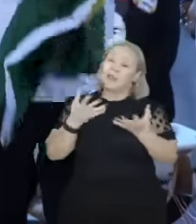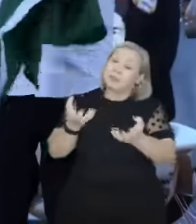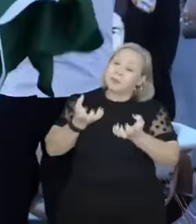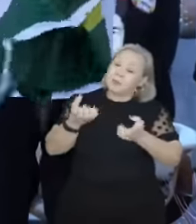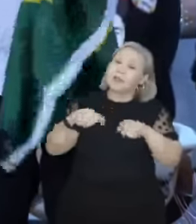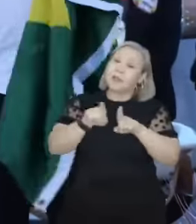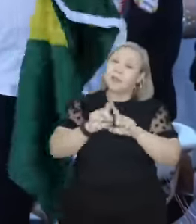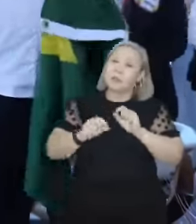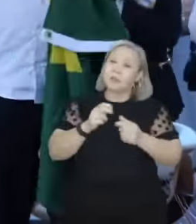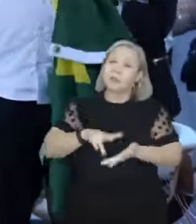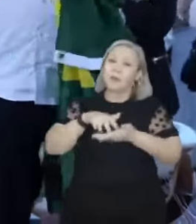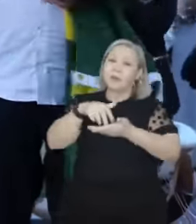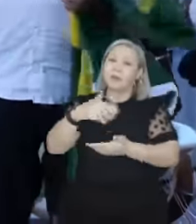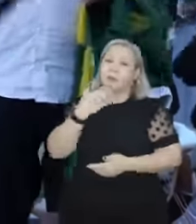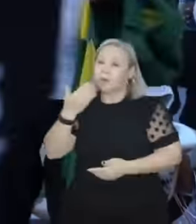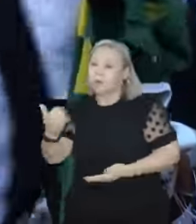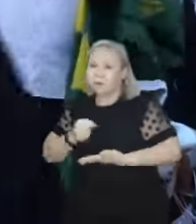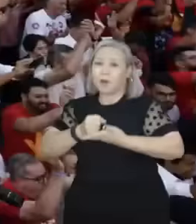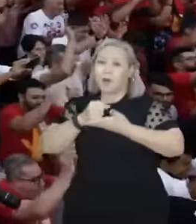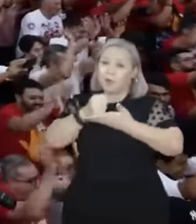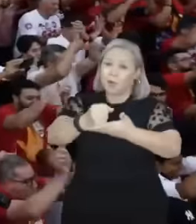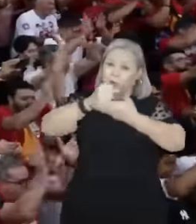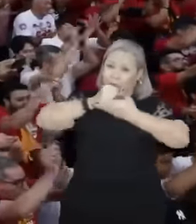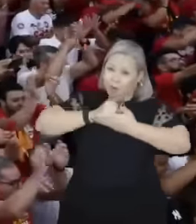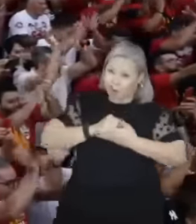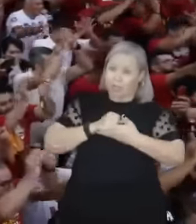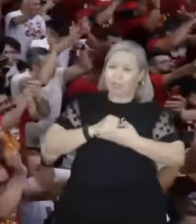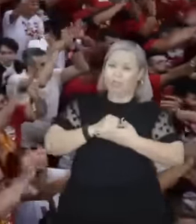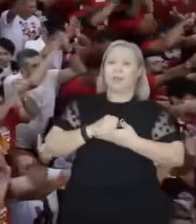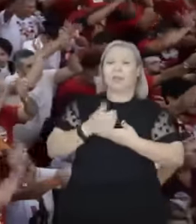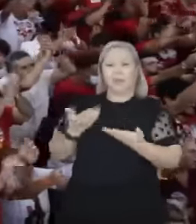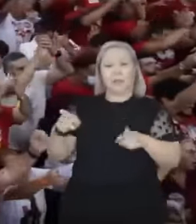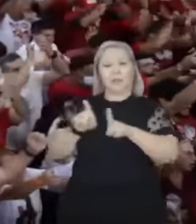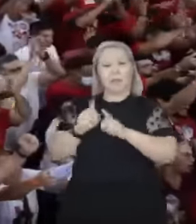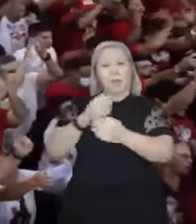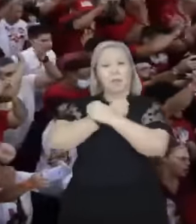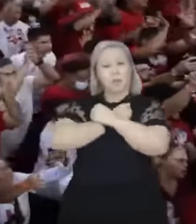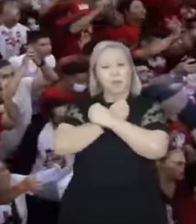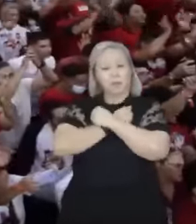vocês também. Um abraço, gente, e até outro dia, se Deus quiser.